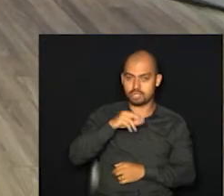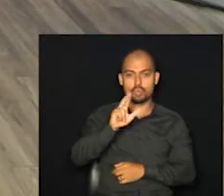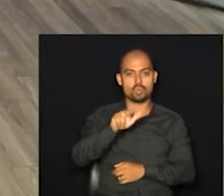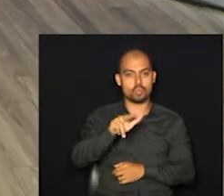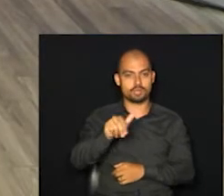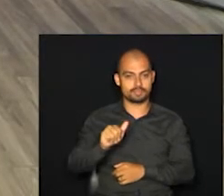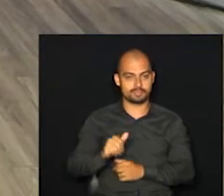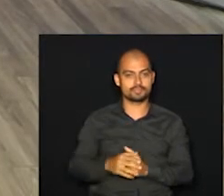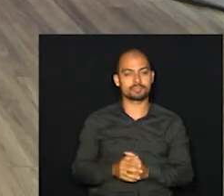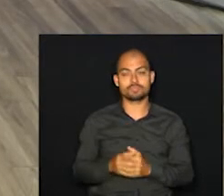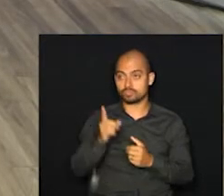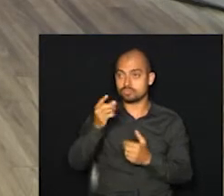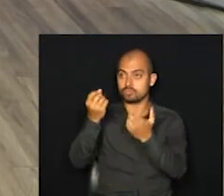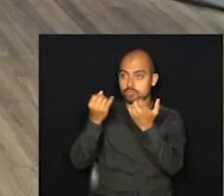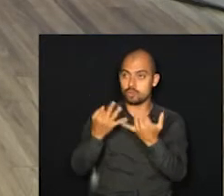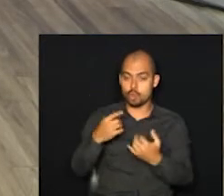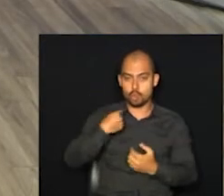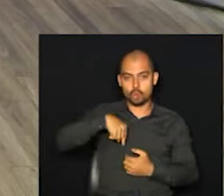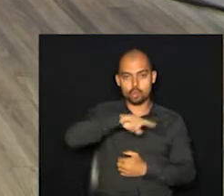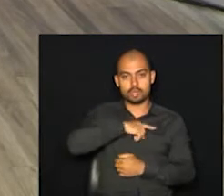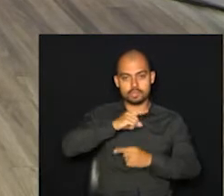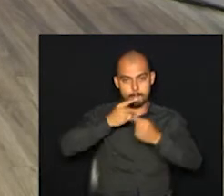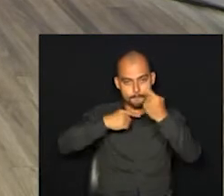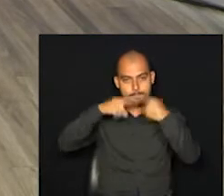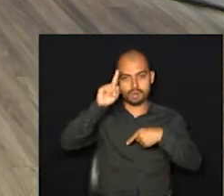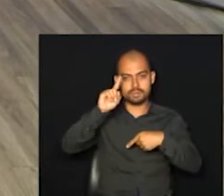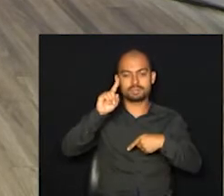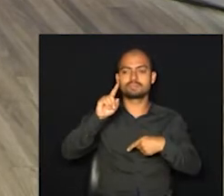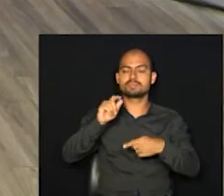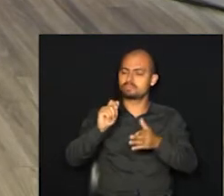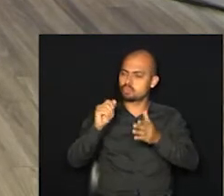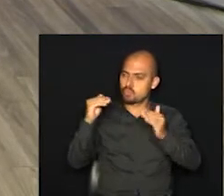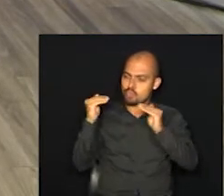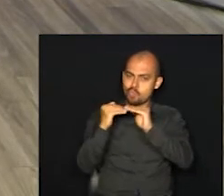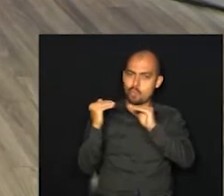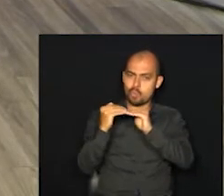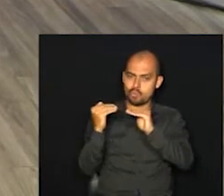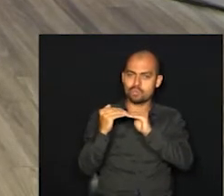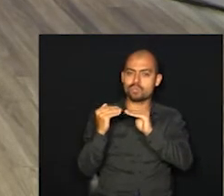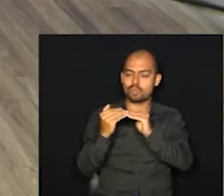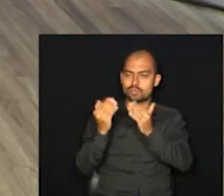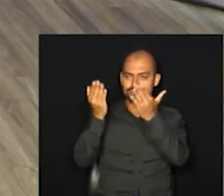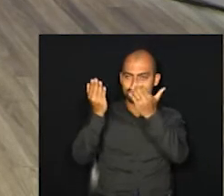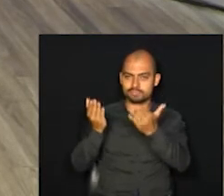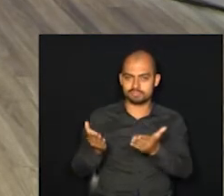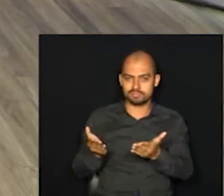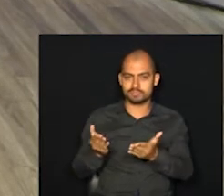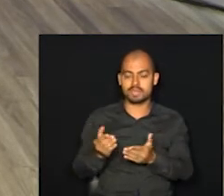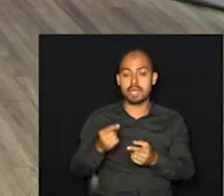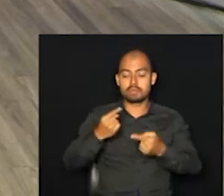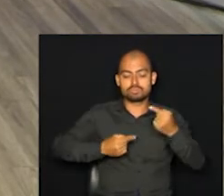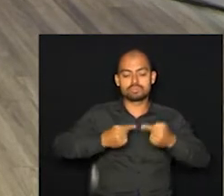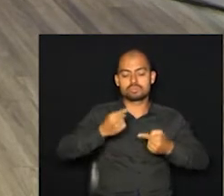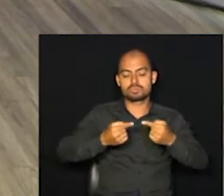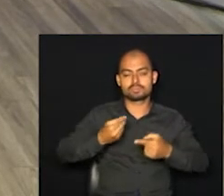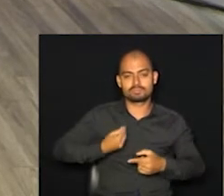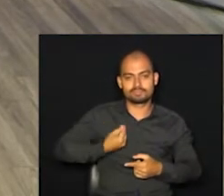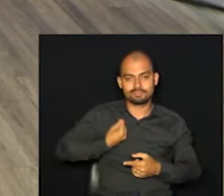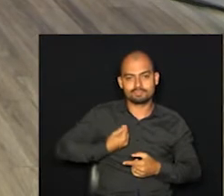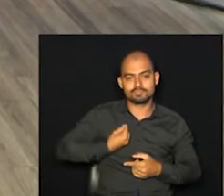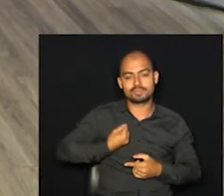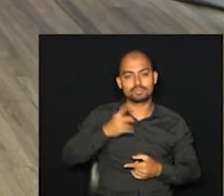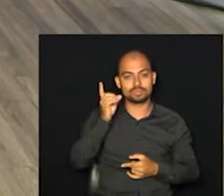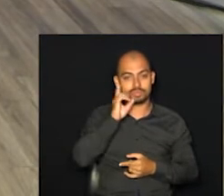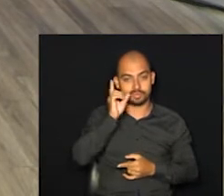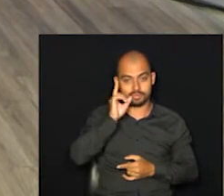você disse, nós estamos evoluindo. Eu assino embaixo no que você falou, essas discussões estão cada vez mais presentes e